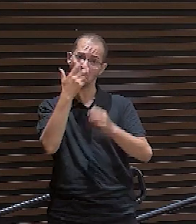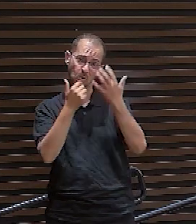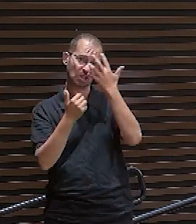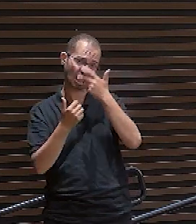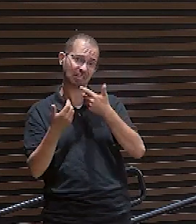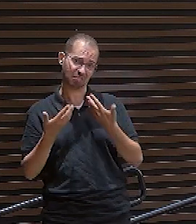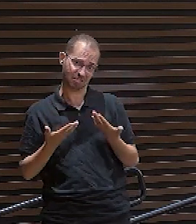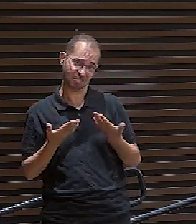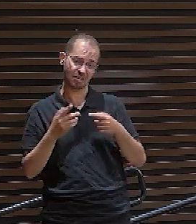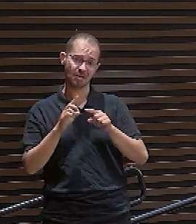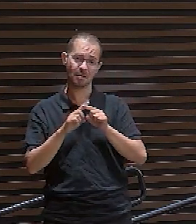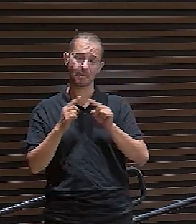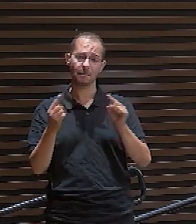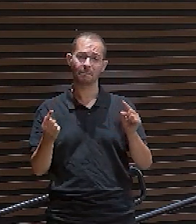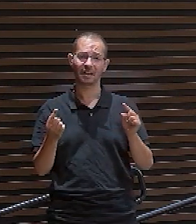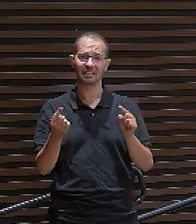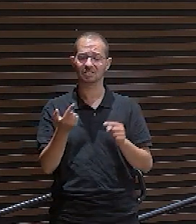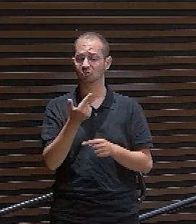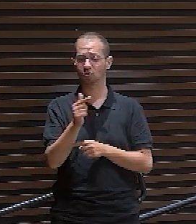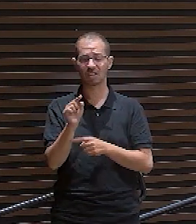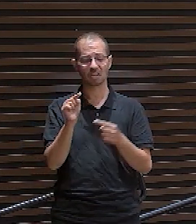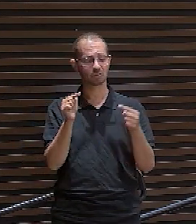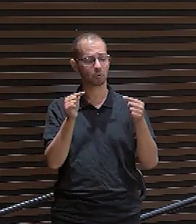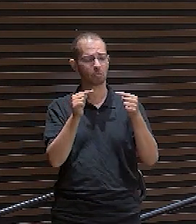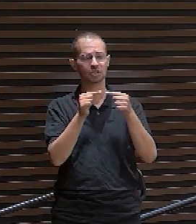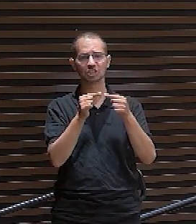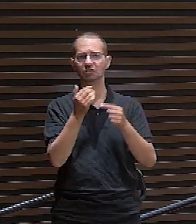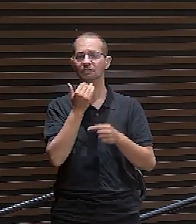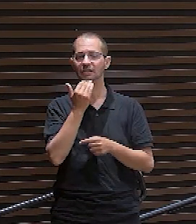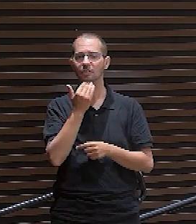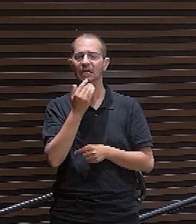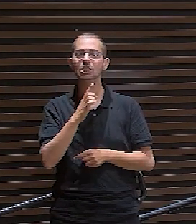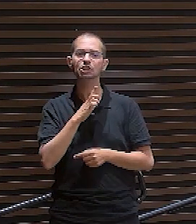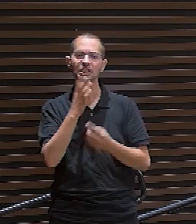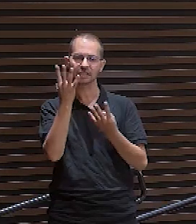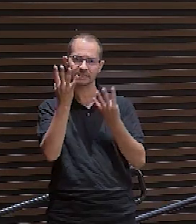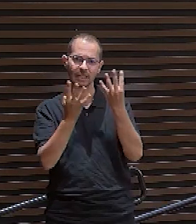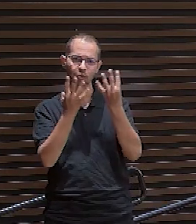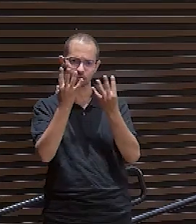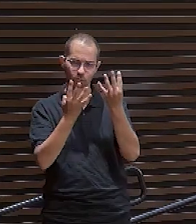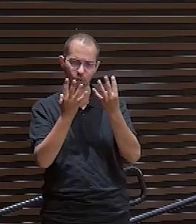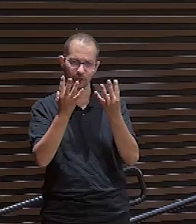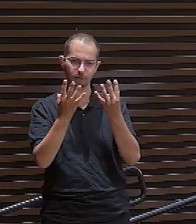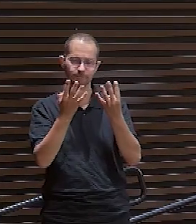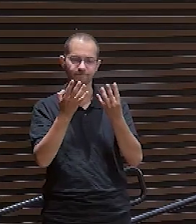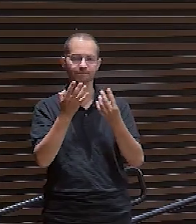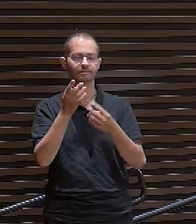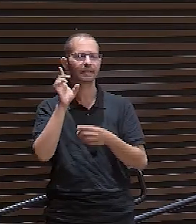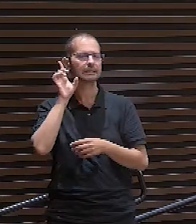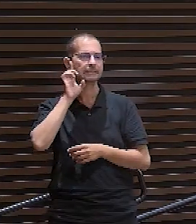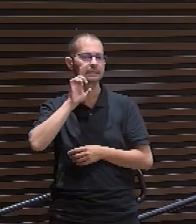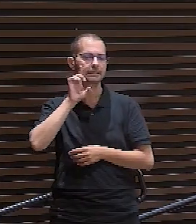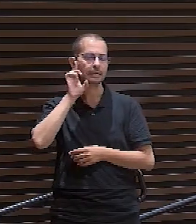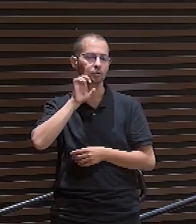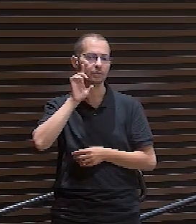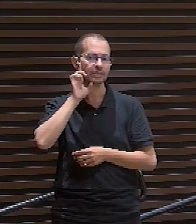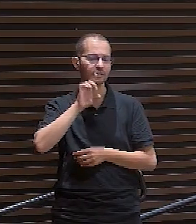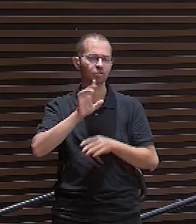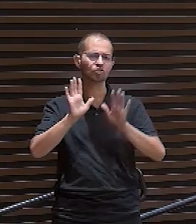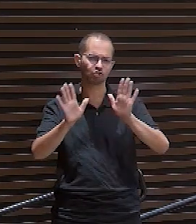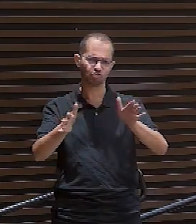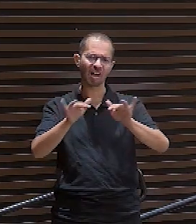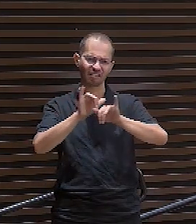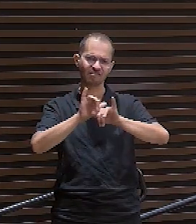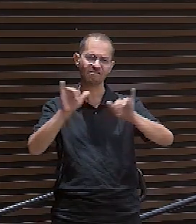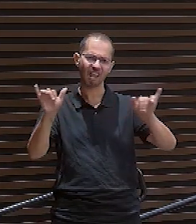tem sentido nenhum. Havia um coral nos Estados Unidos, eu outro dia contei num podcast